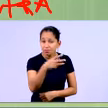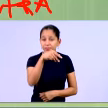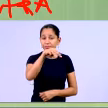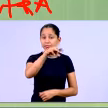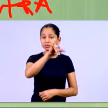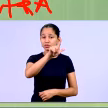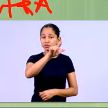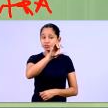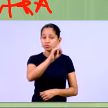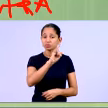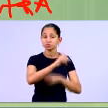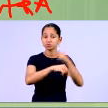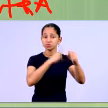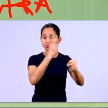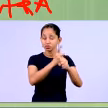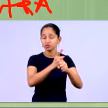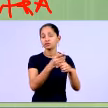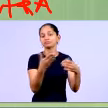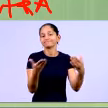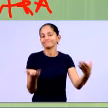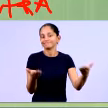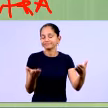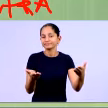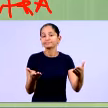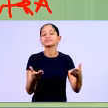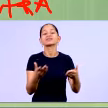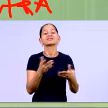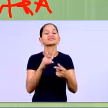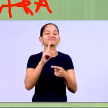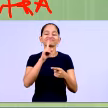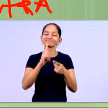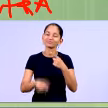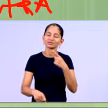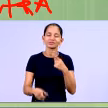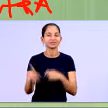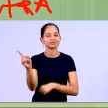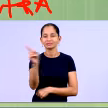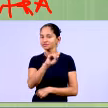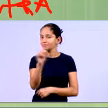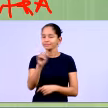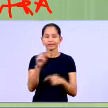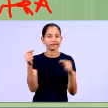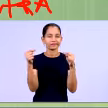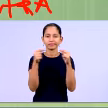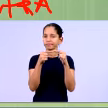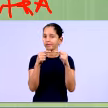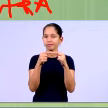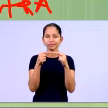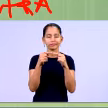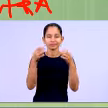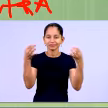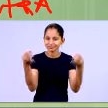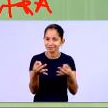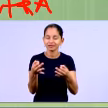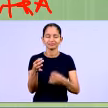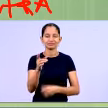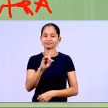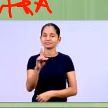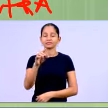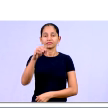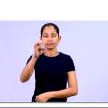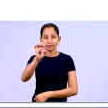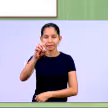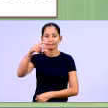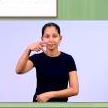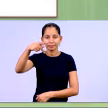3.600.000 anual, bruto, estará impedido de ser enquadrado como ME ou